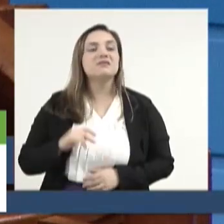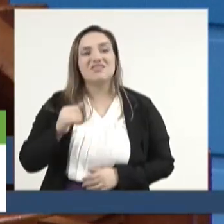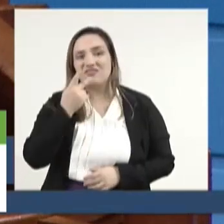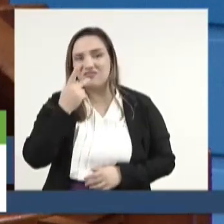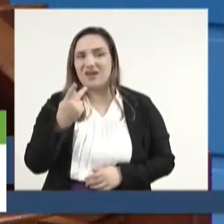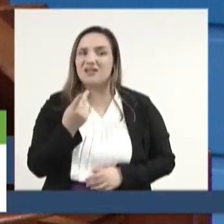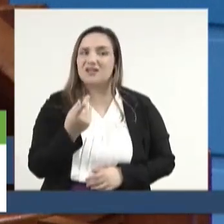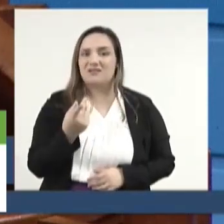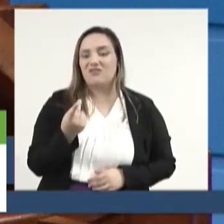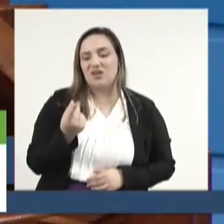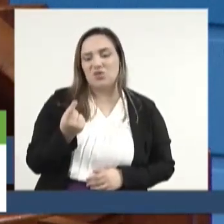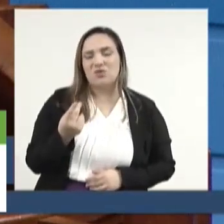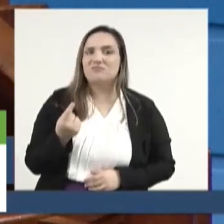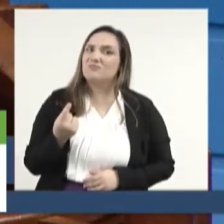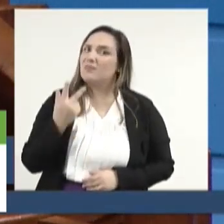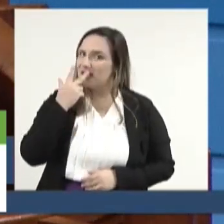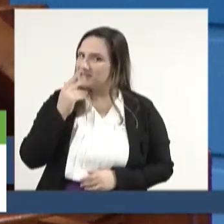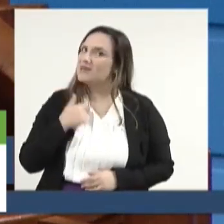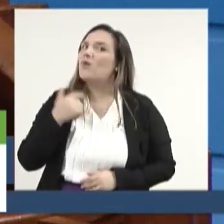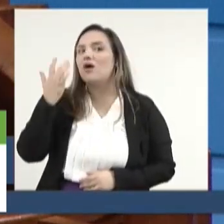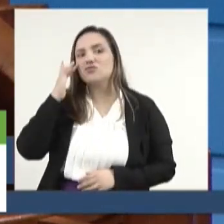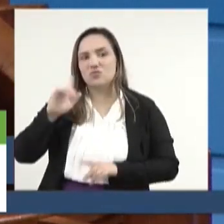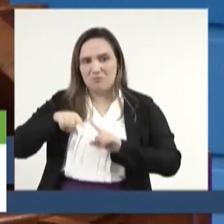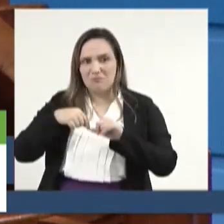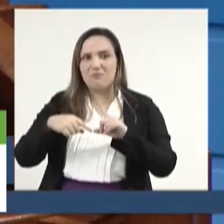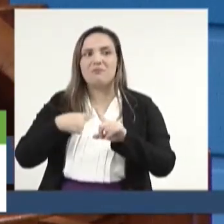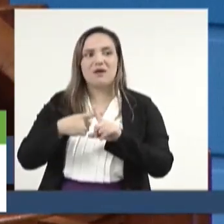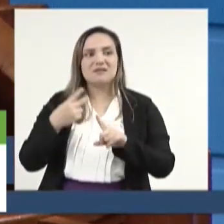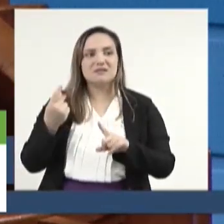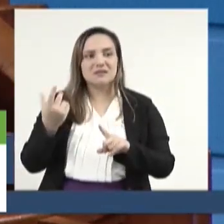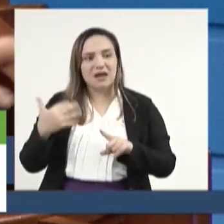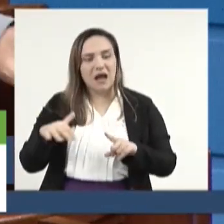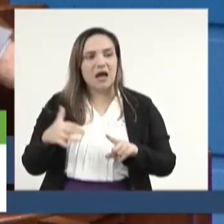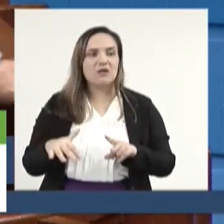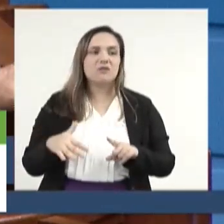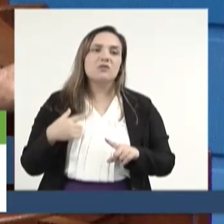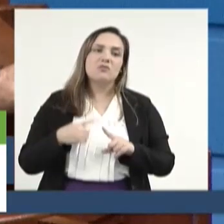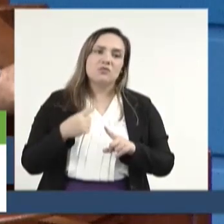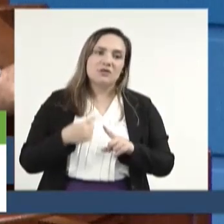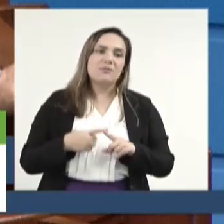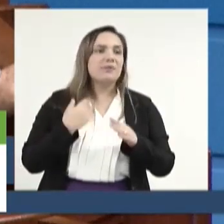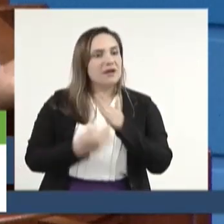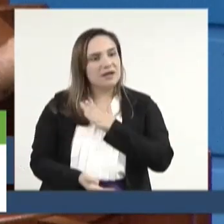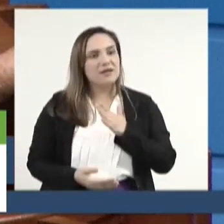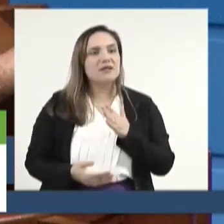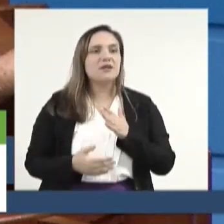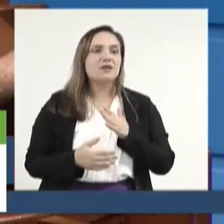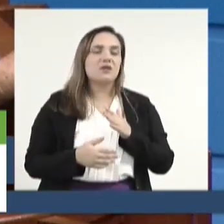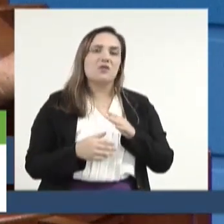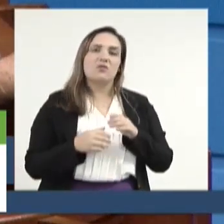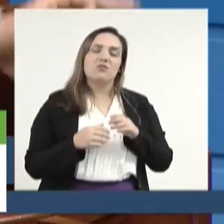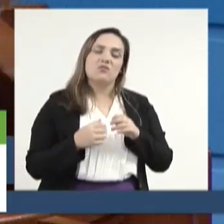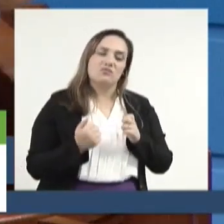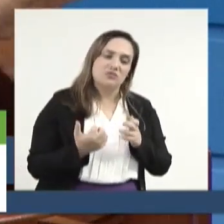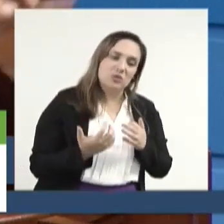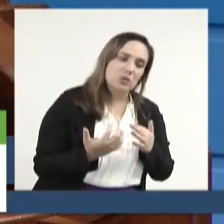pouco maior, porque nós temos uma quebra de safra estimada em